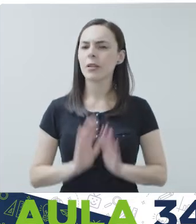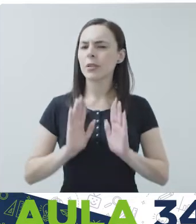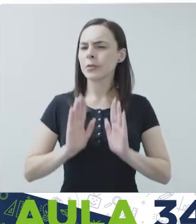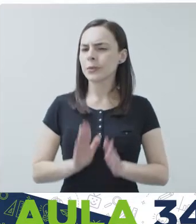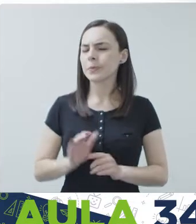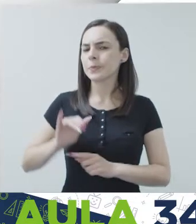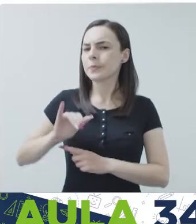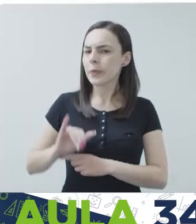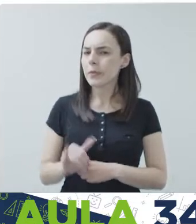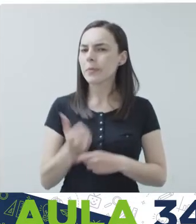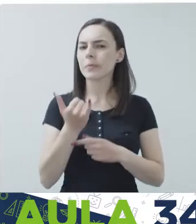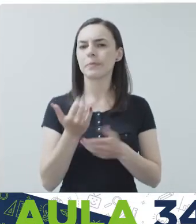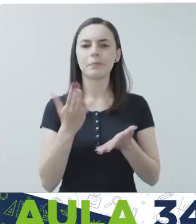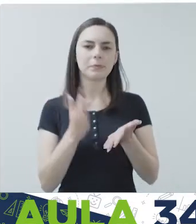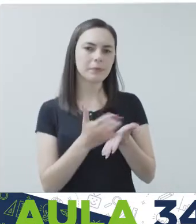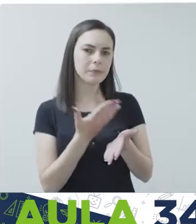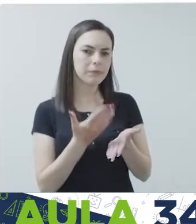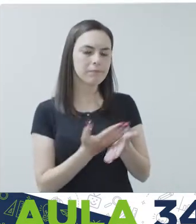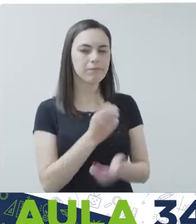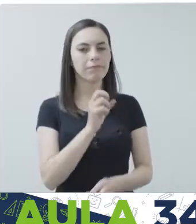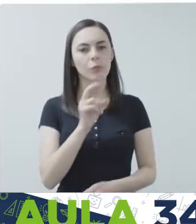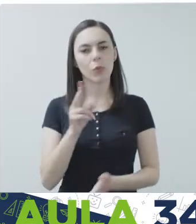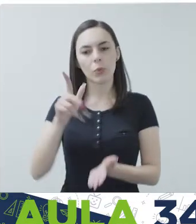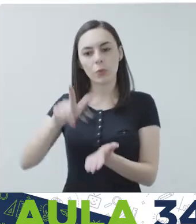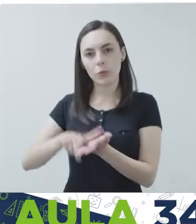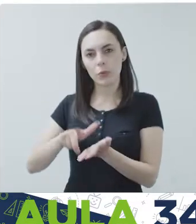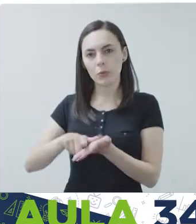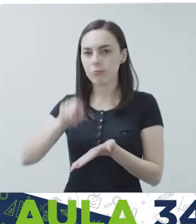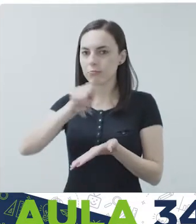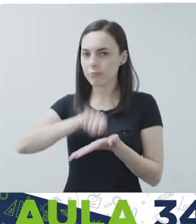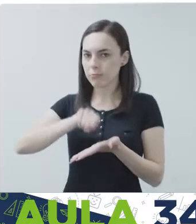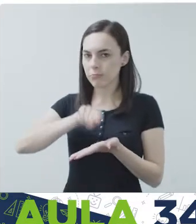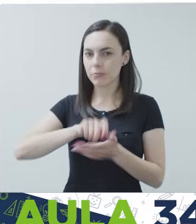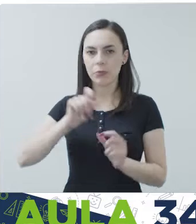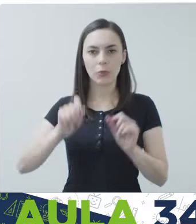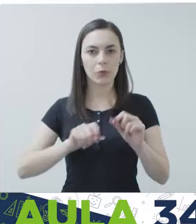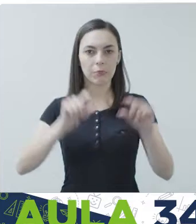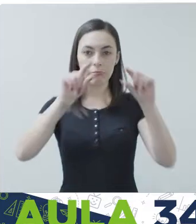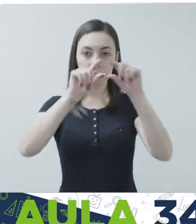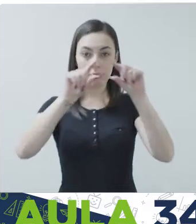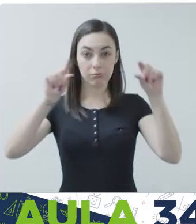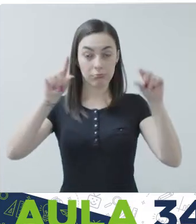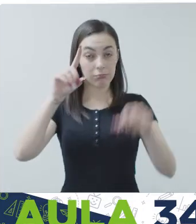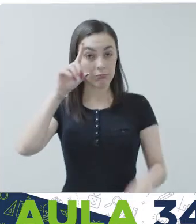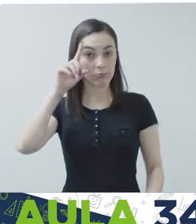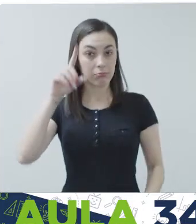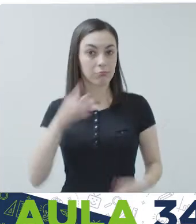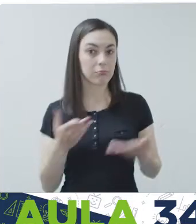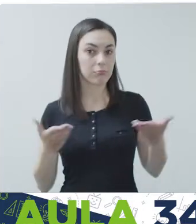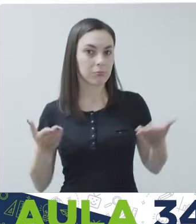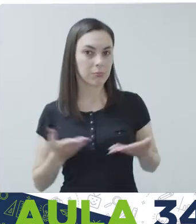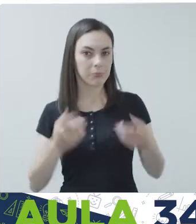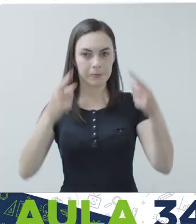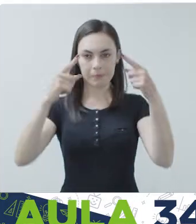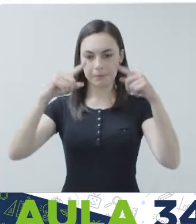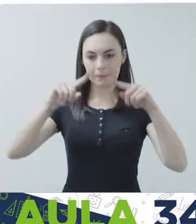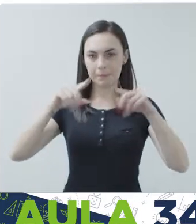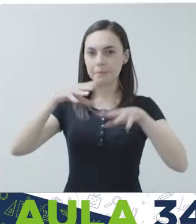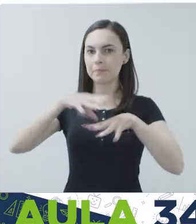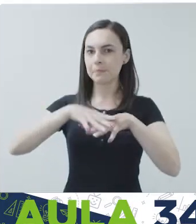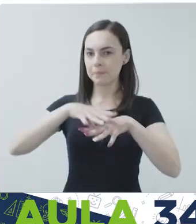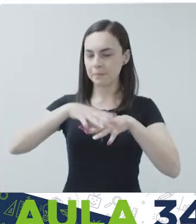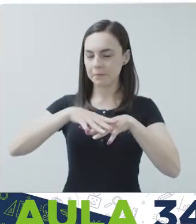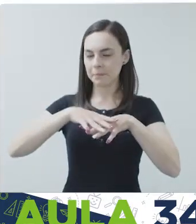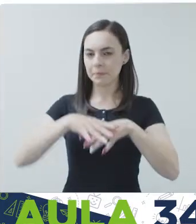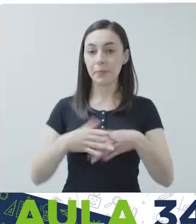Aproveitem e escrevam no caderno ou na folha de vocês: a data de hoje, matemática.